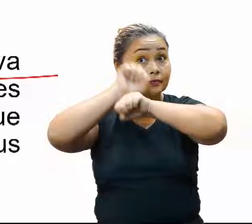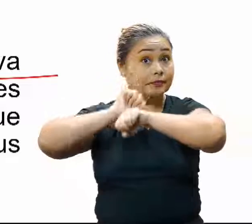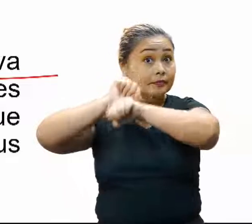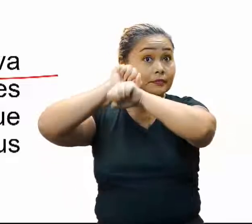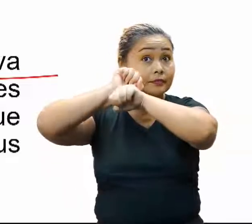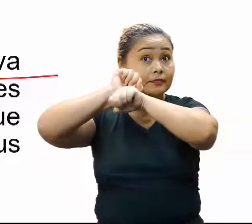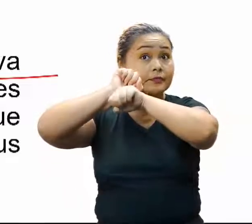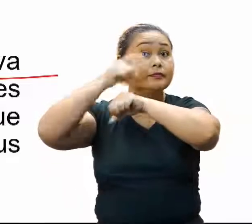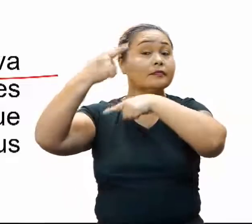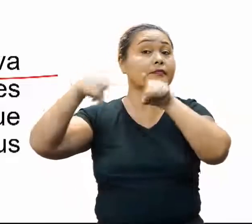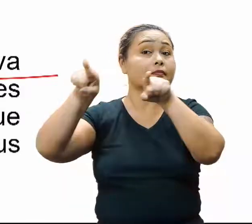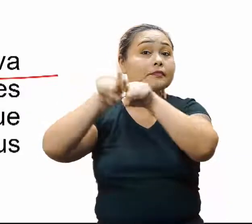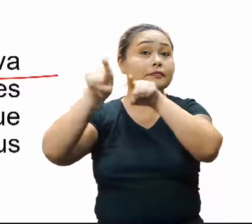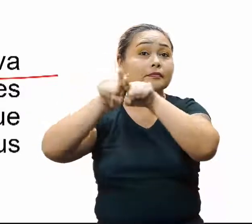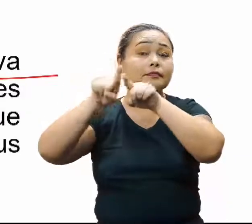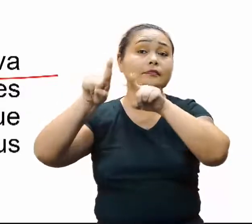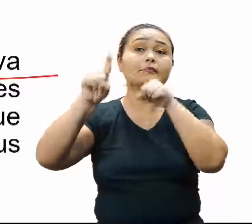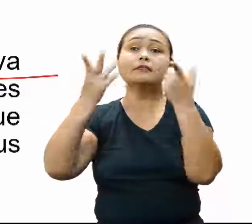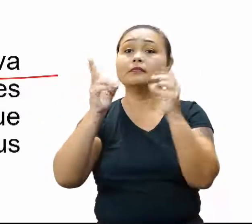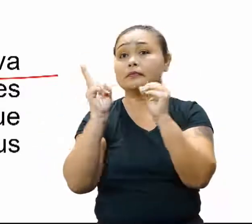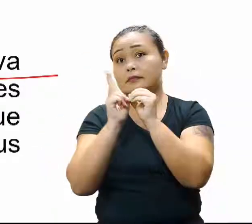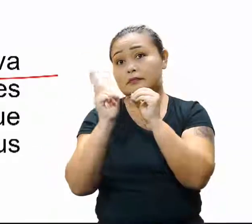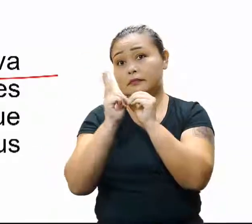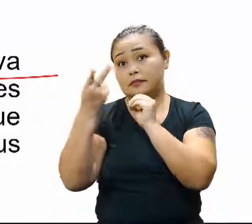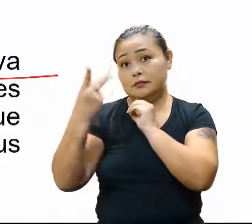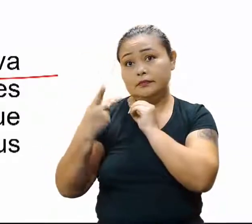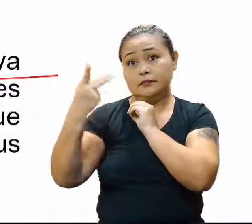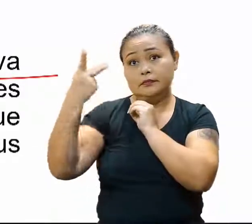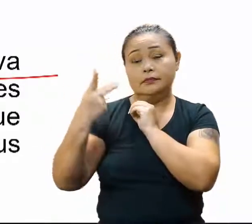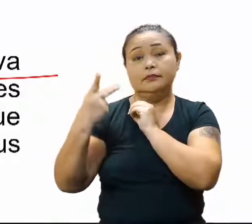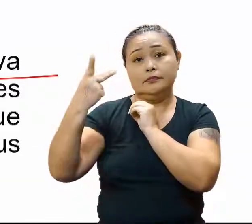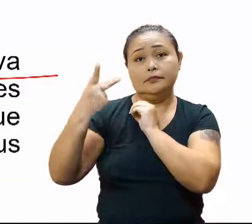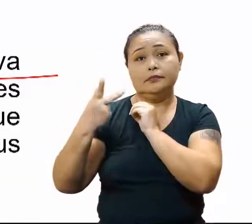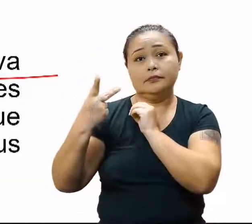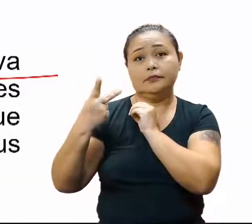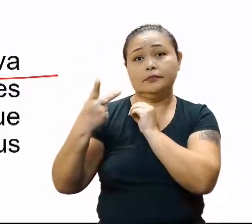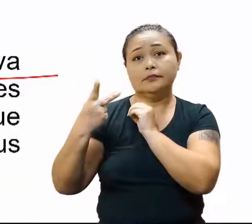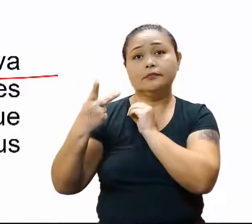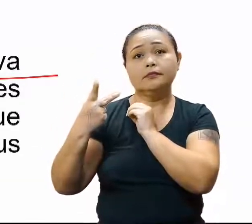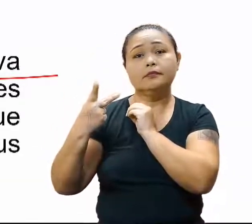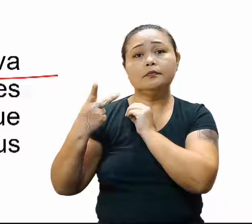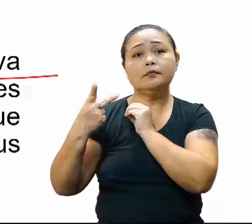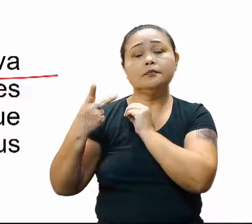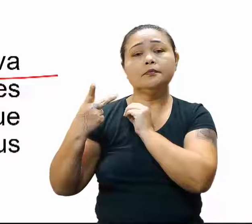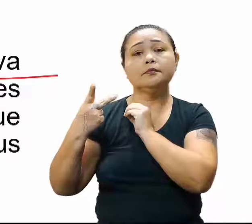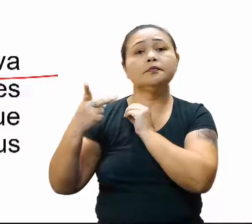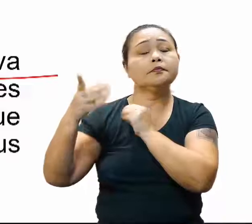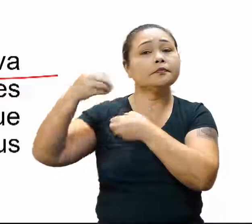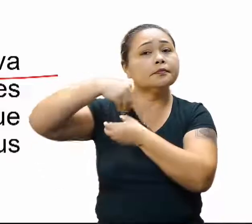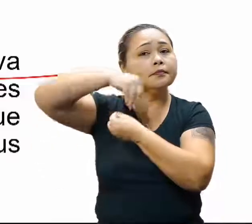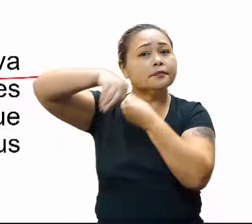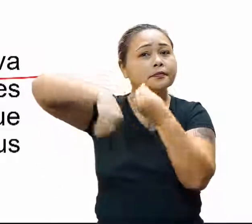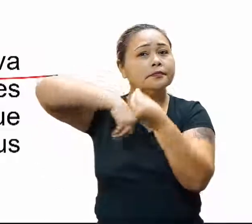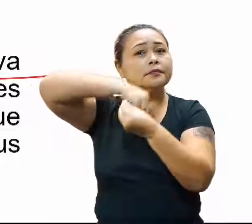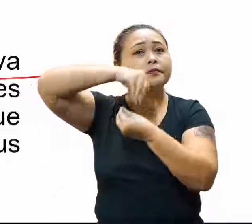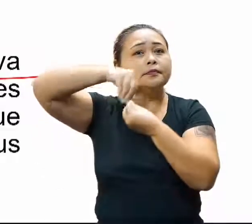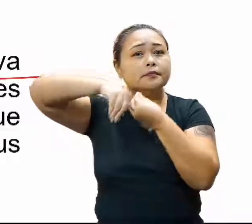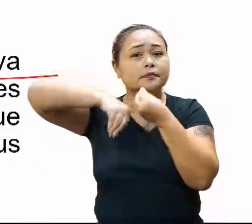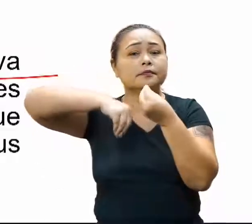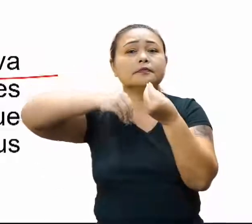e também a mão de obra indígena. Isso mesmo. Havia entre esses